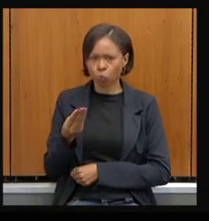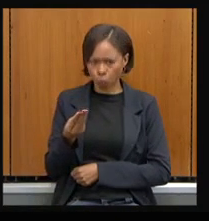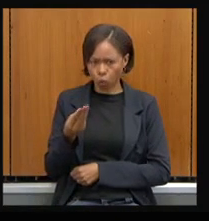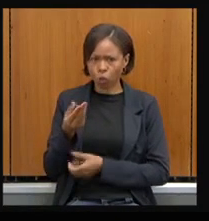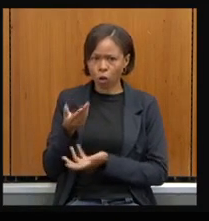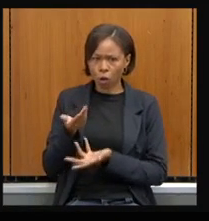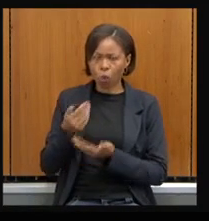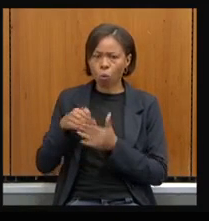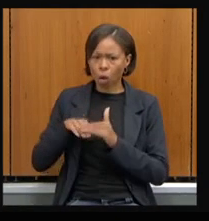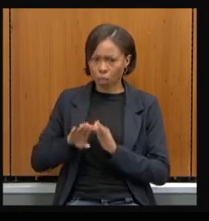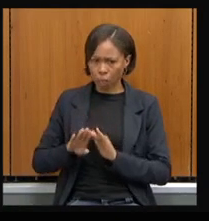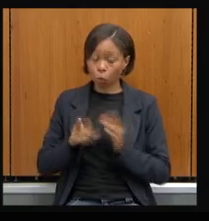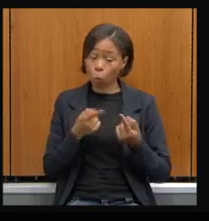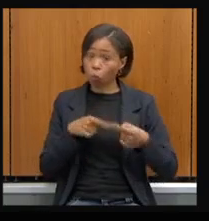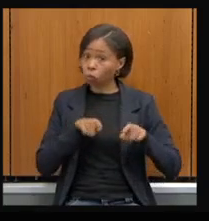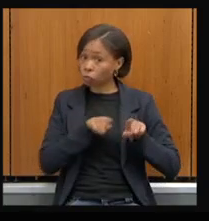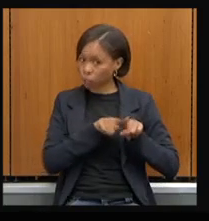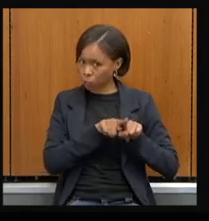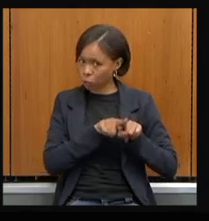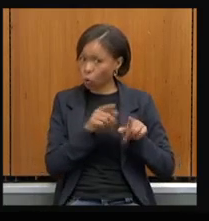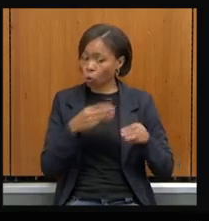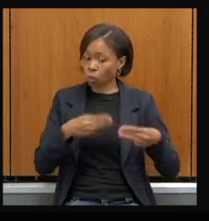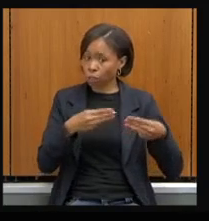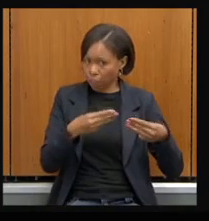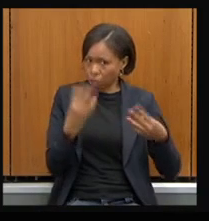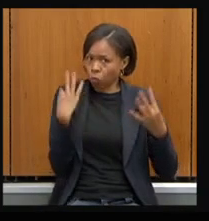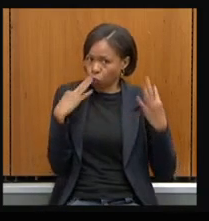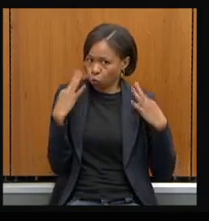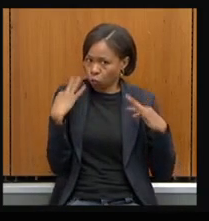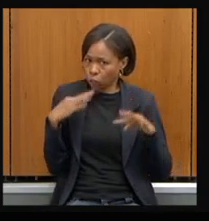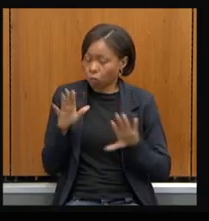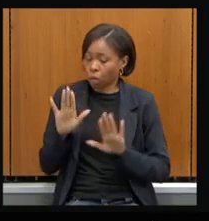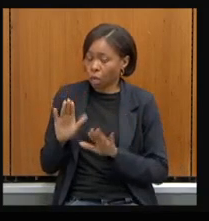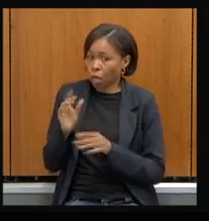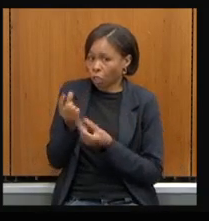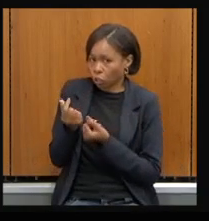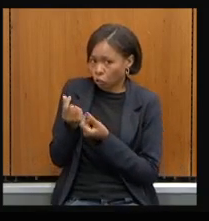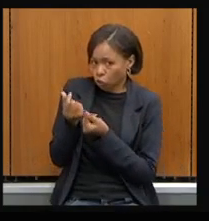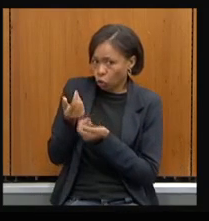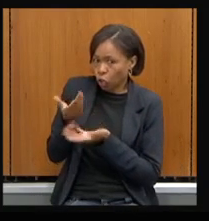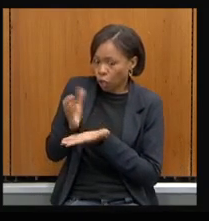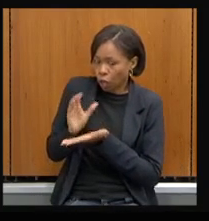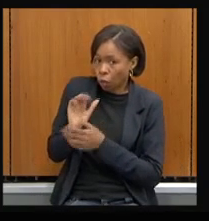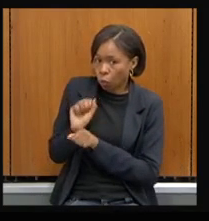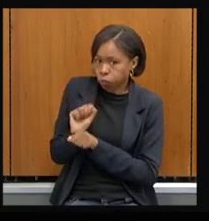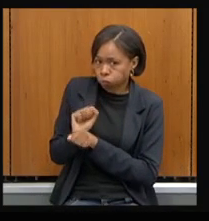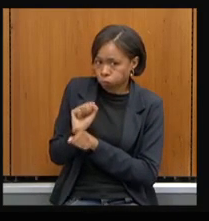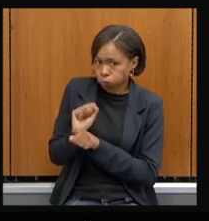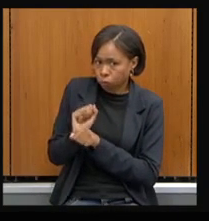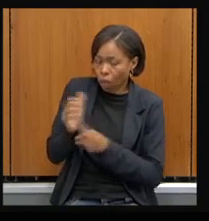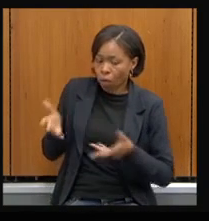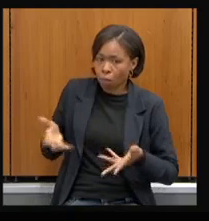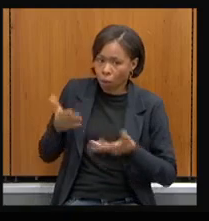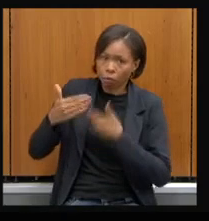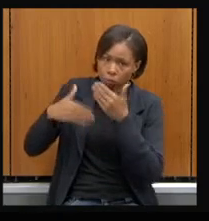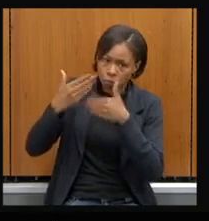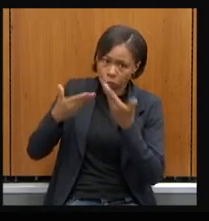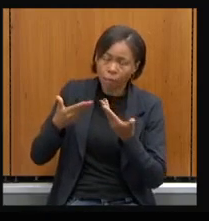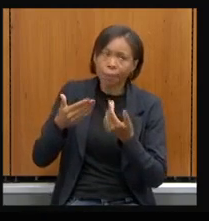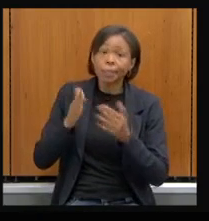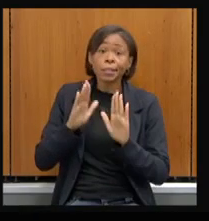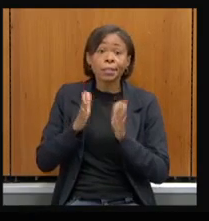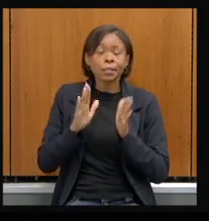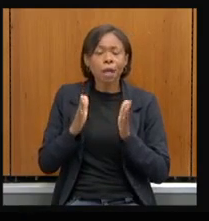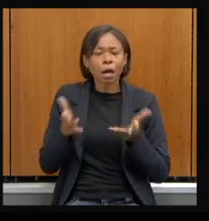Turismo, aguardando um momento propício para que a gente faça a promoção. fizemos uma promoção muito interessante,